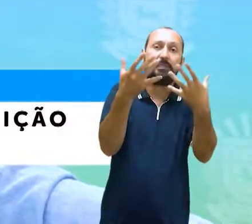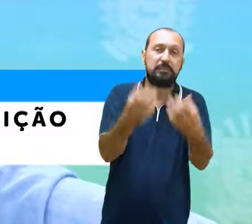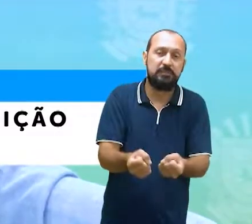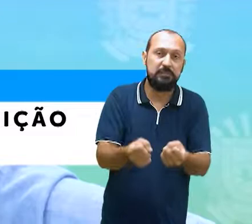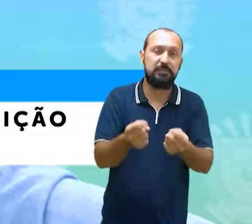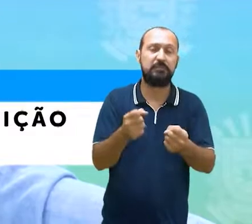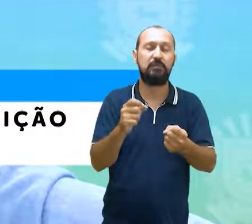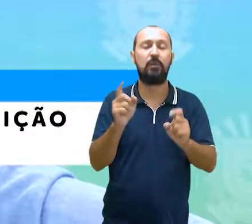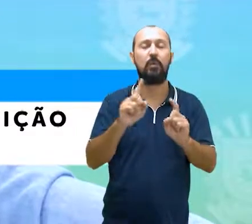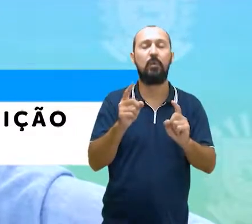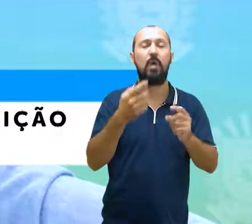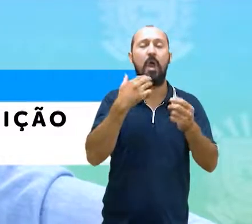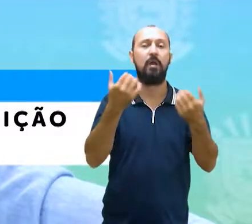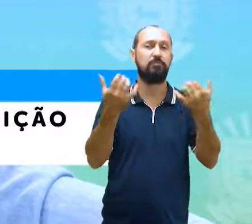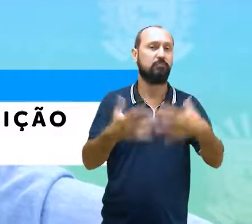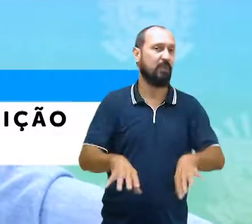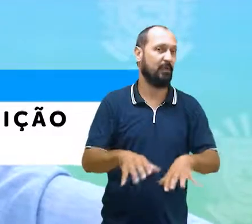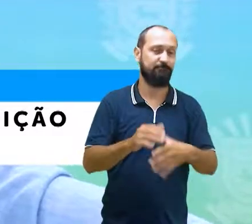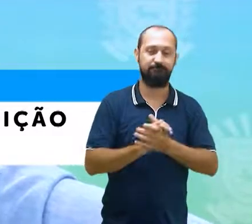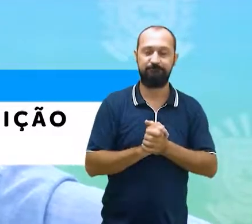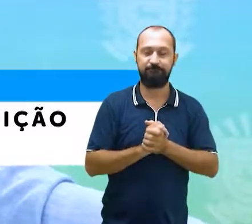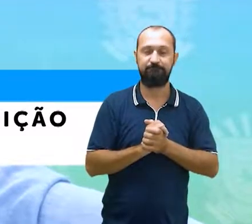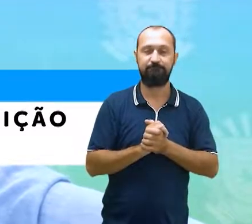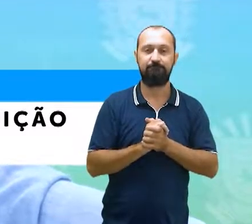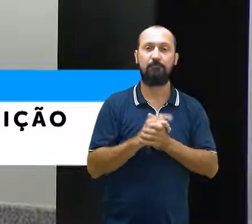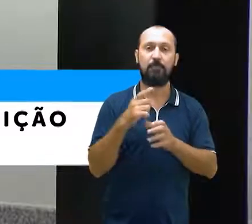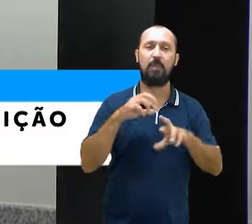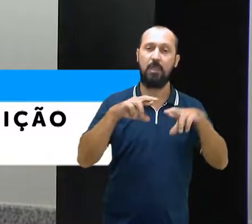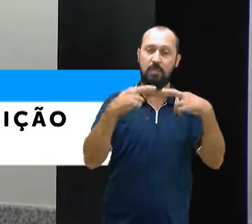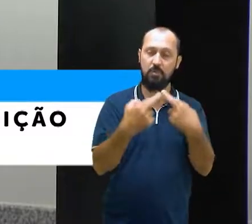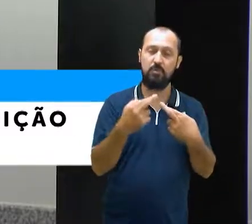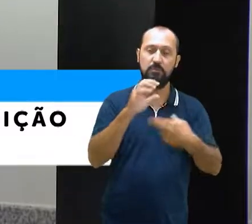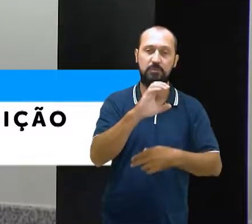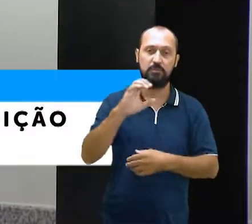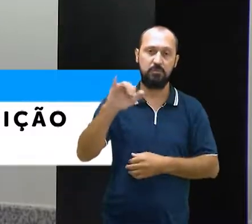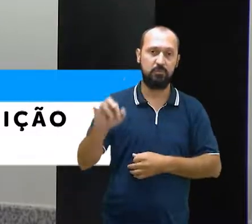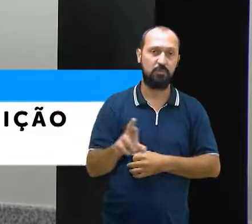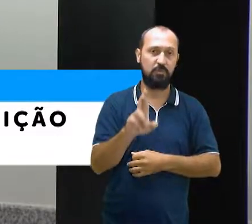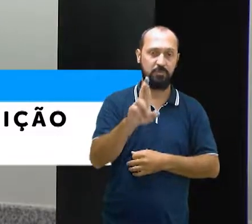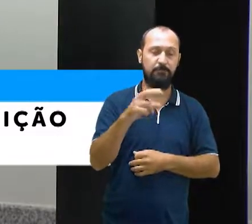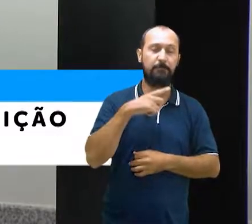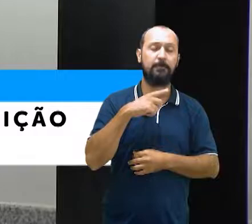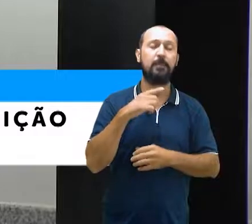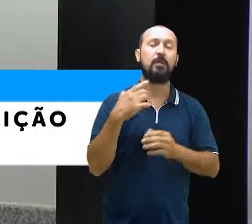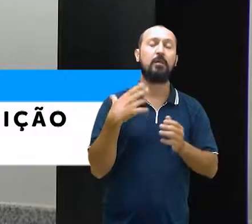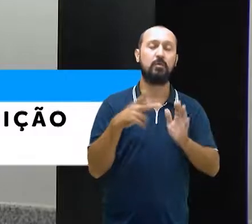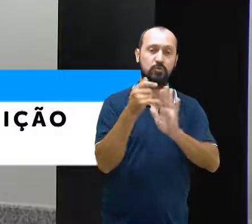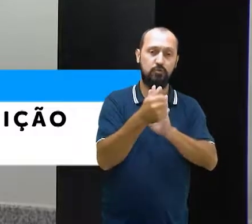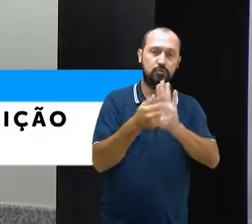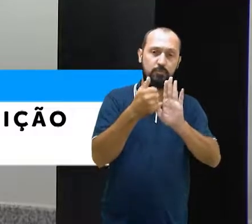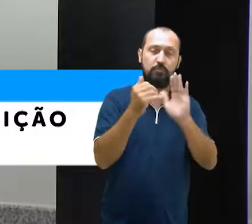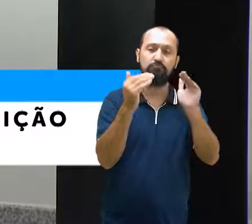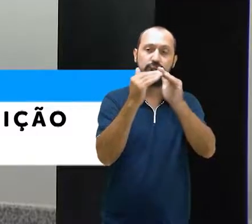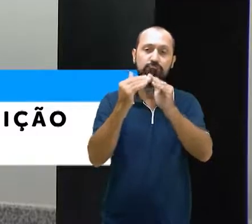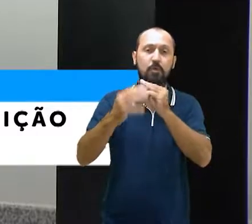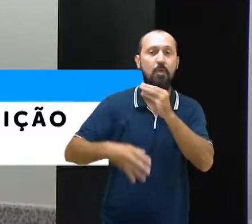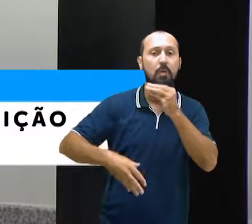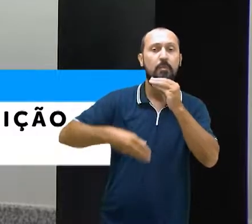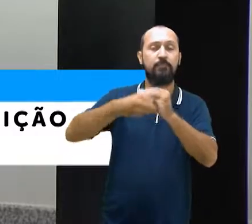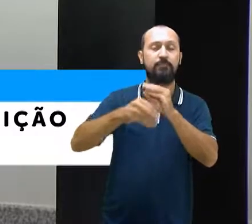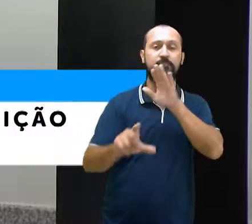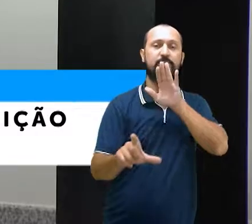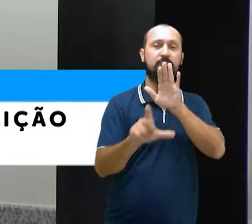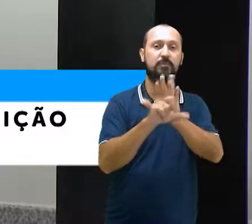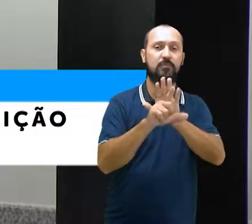decidir pela aprovação ou rejeição dessa norma. Ainda durante a reunião da CCJR, foi aprovados pareceres